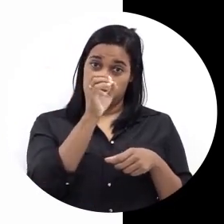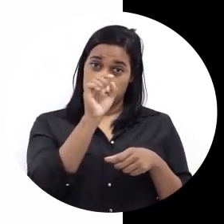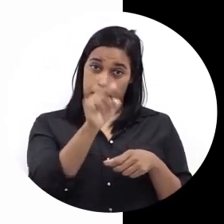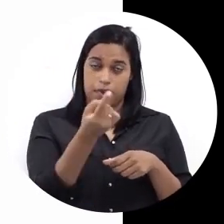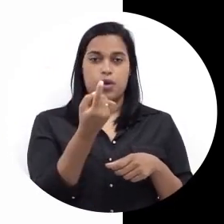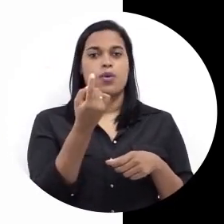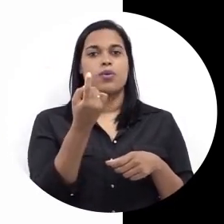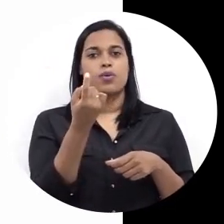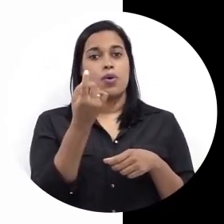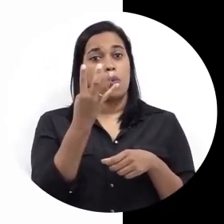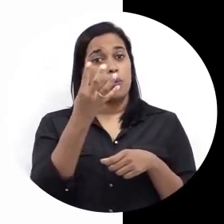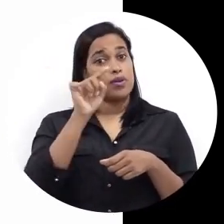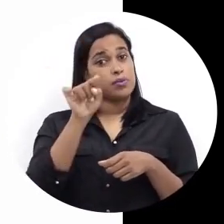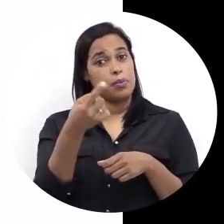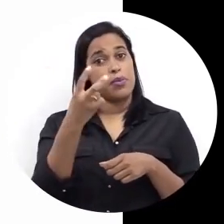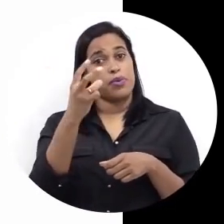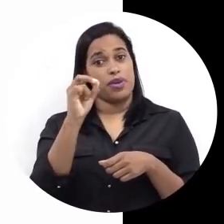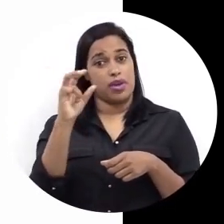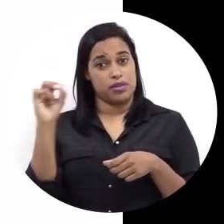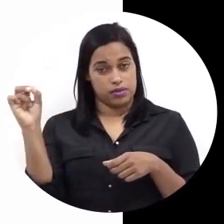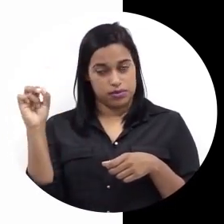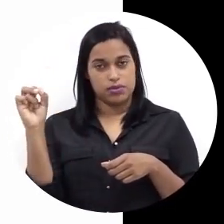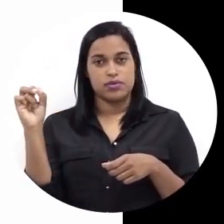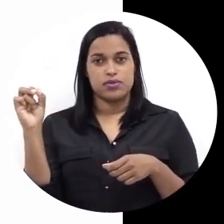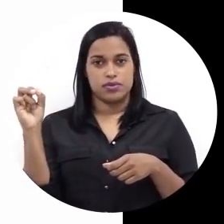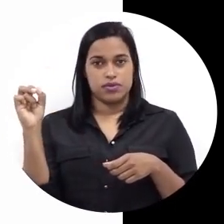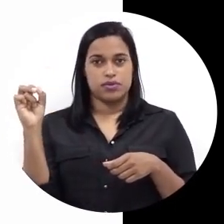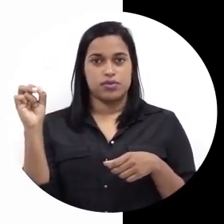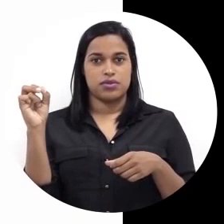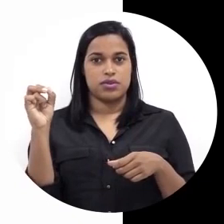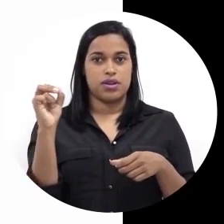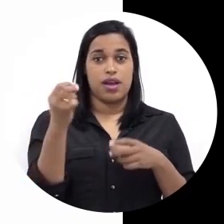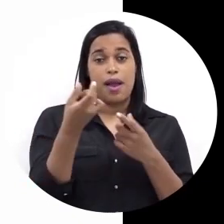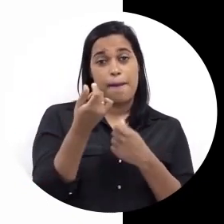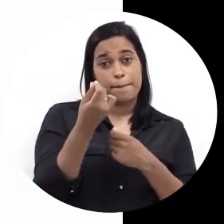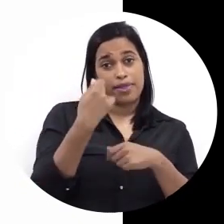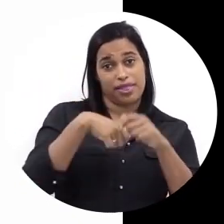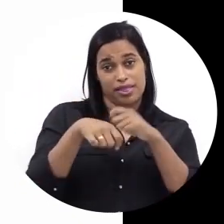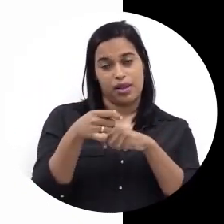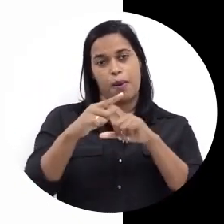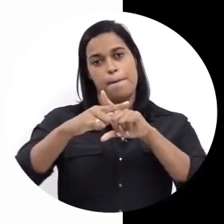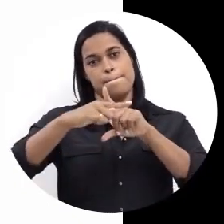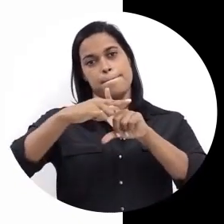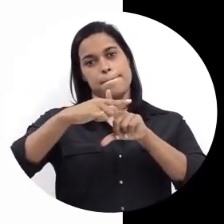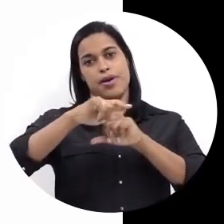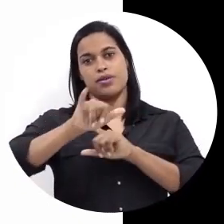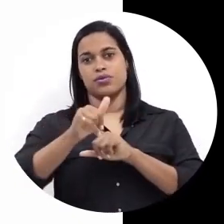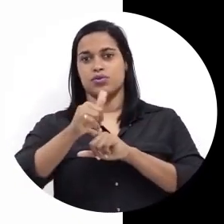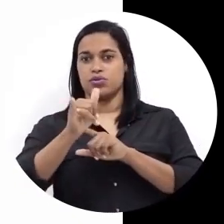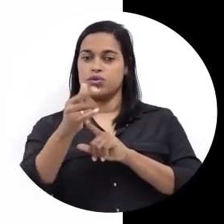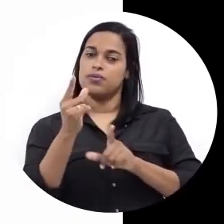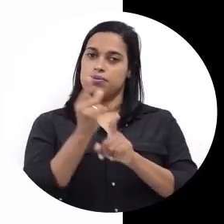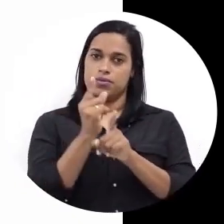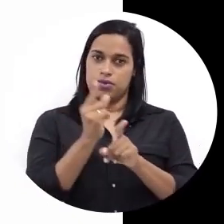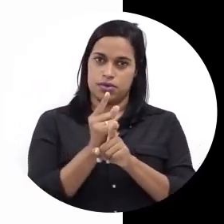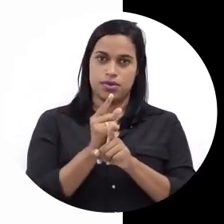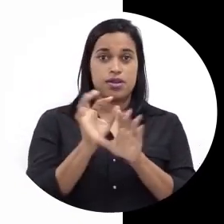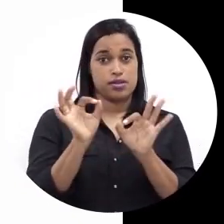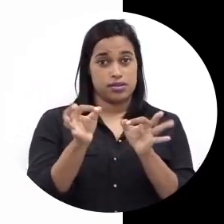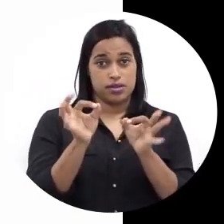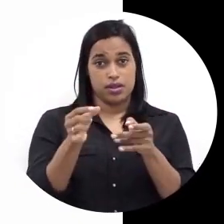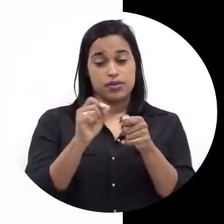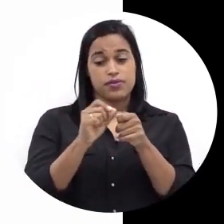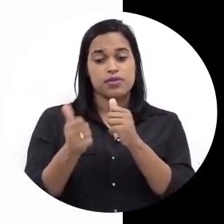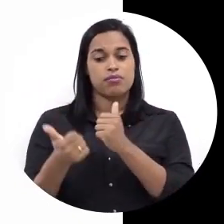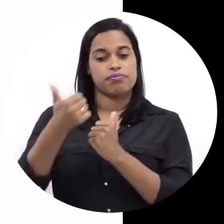o capital vale 4.500, o montante será capital mais os juros, daí nós podemos encontrar o valor dos juros, certo?